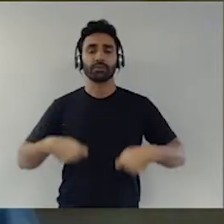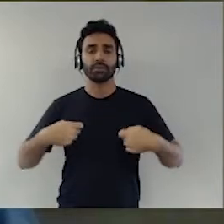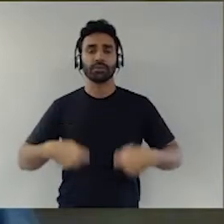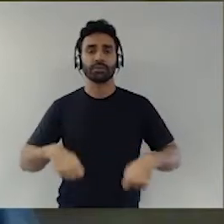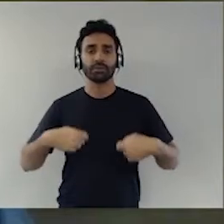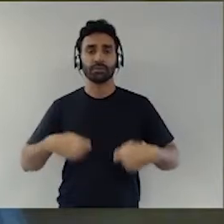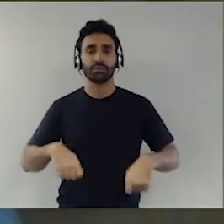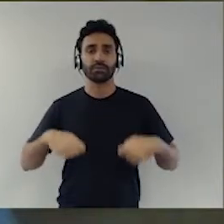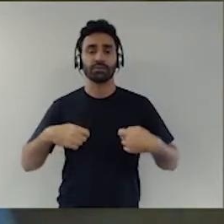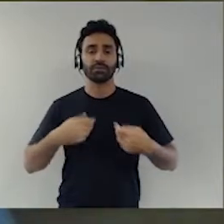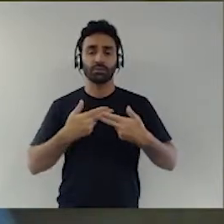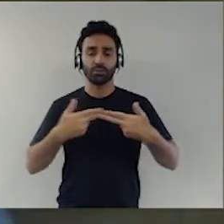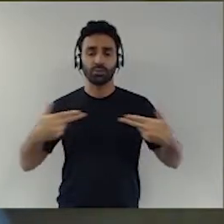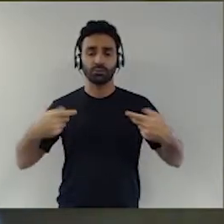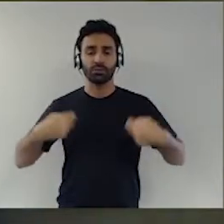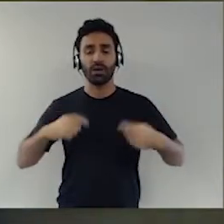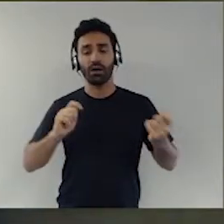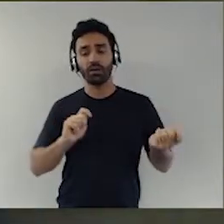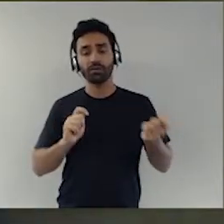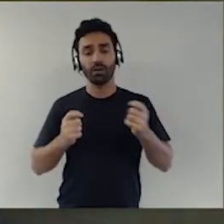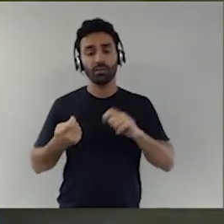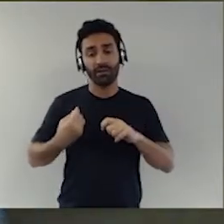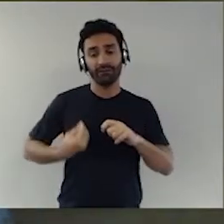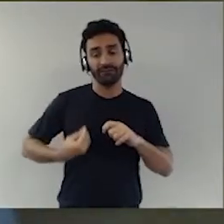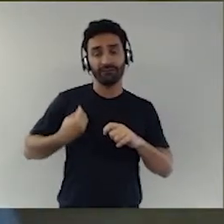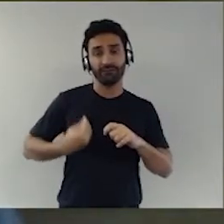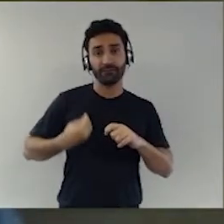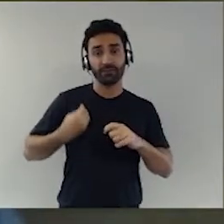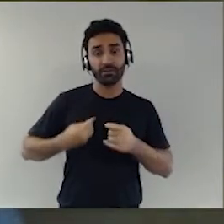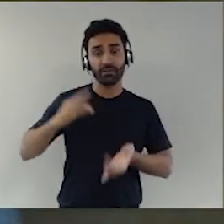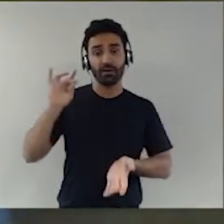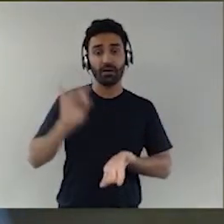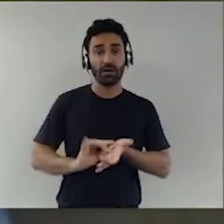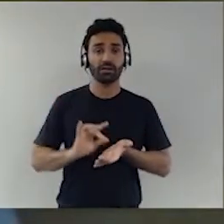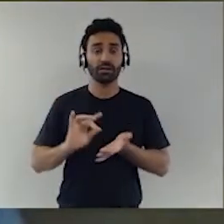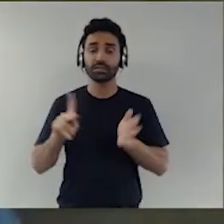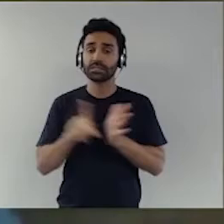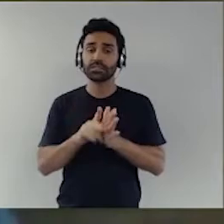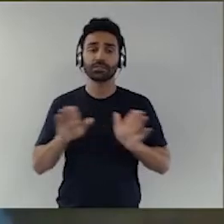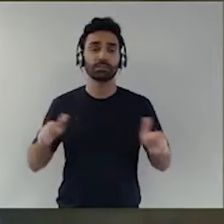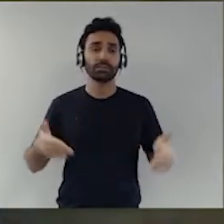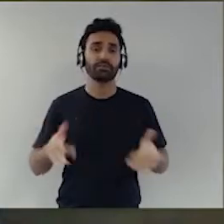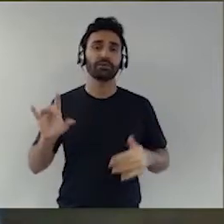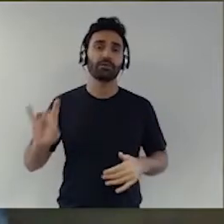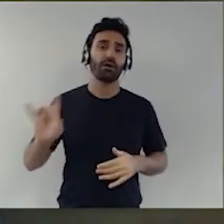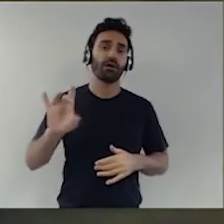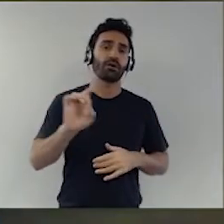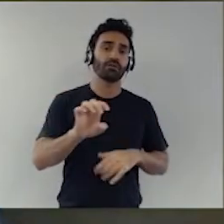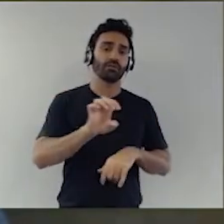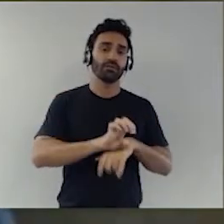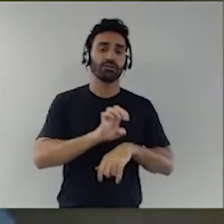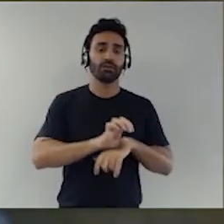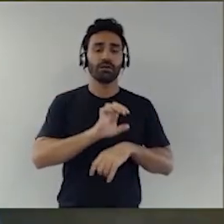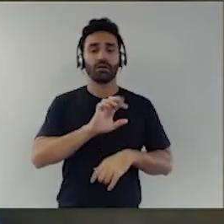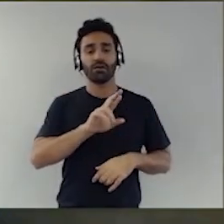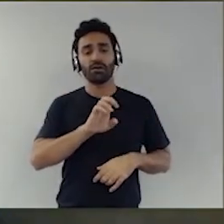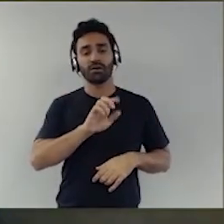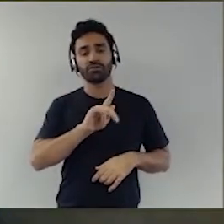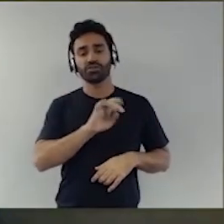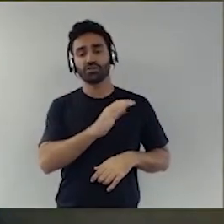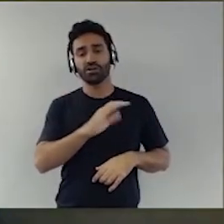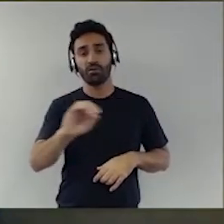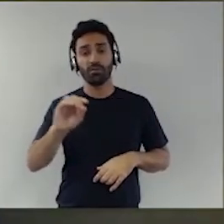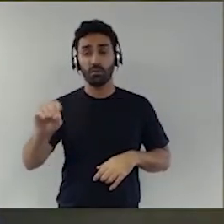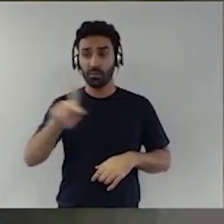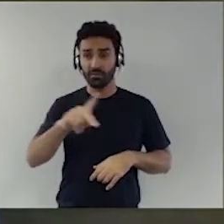essas medidas se adequem à realidade específica de cada região, né? Não é à toa que o professor Jacobi muito bem